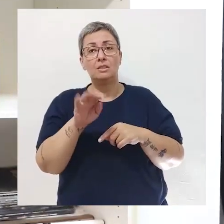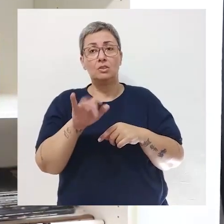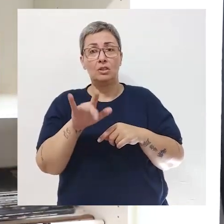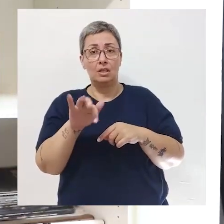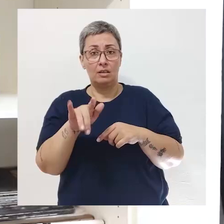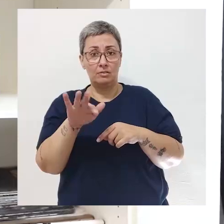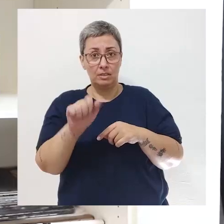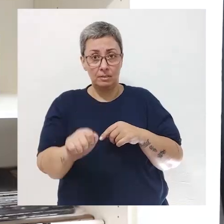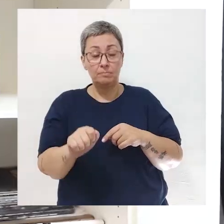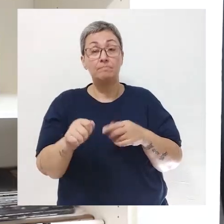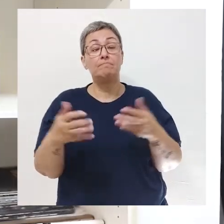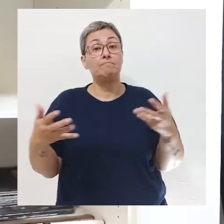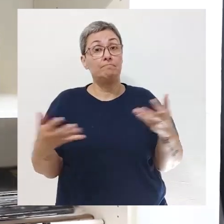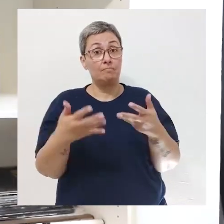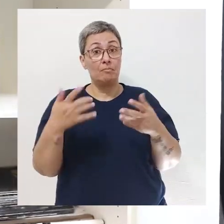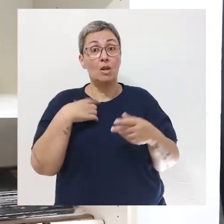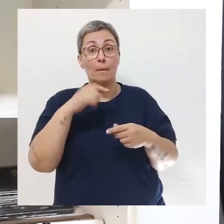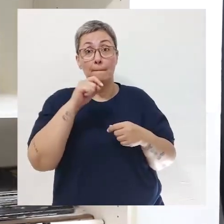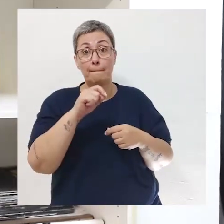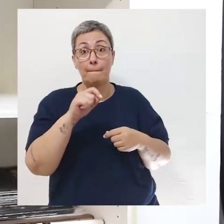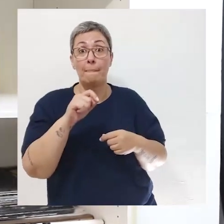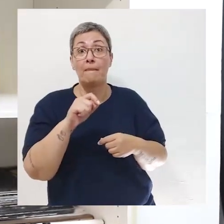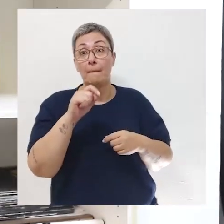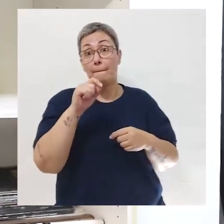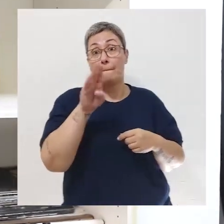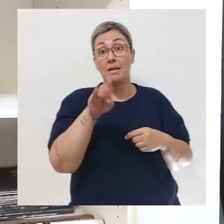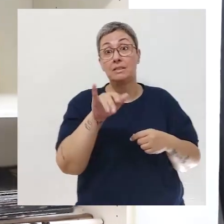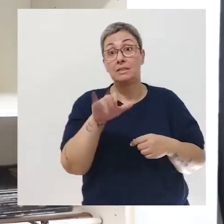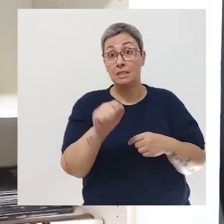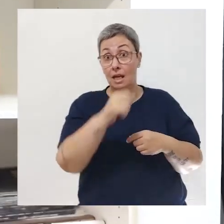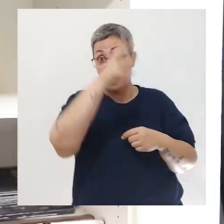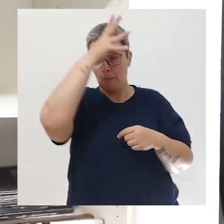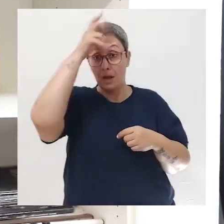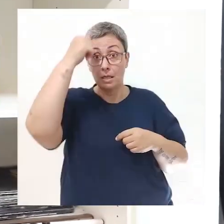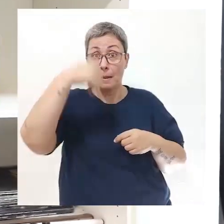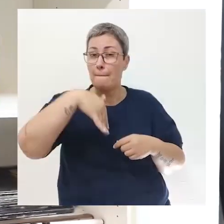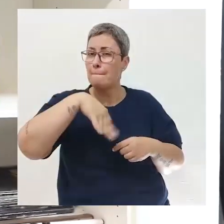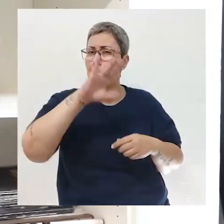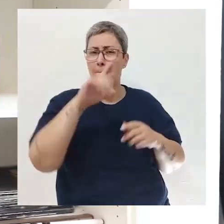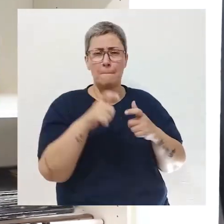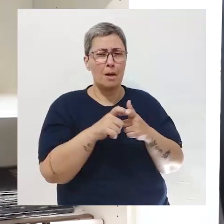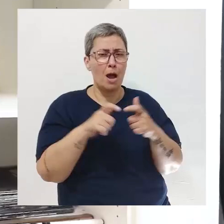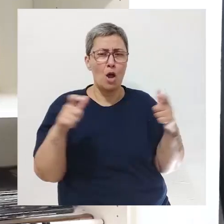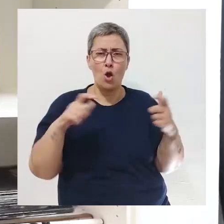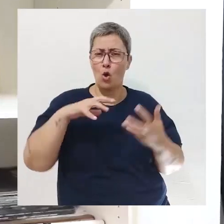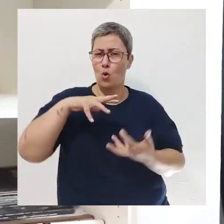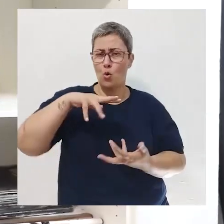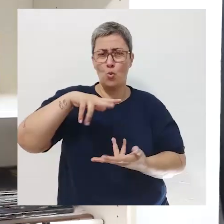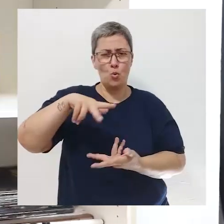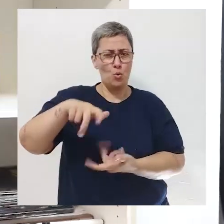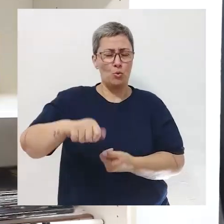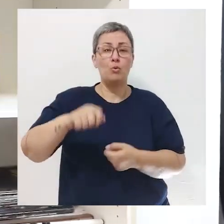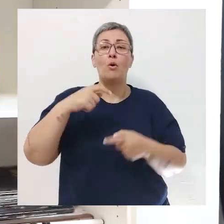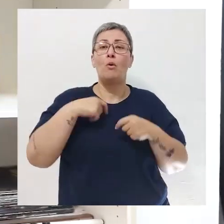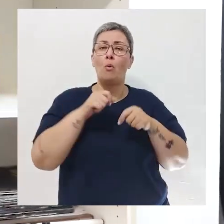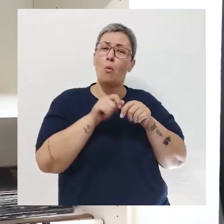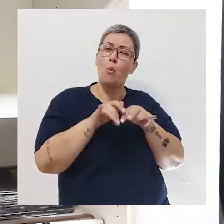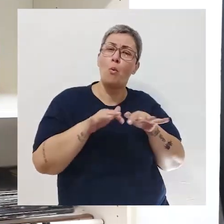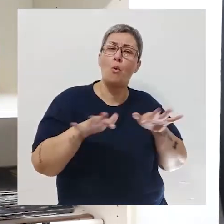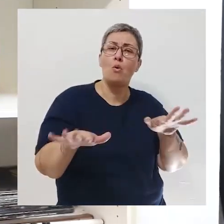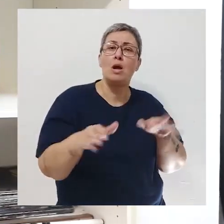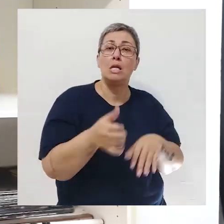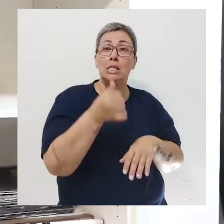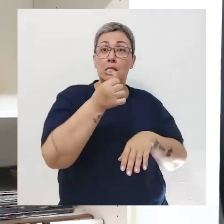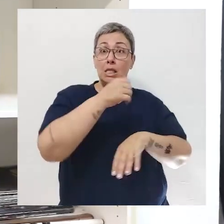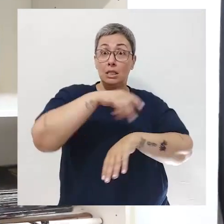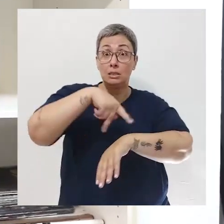hidrográficas brasileiras. Bacia Amazônica é considerada a maior bacia do mundo e banha outros